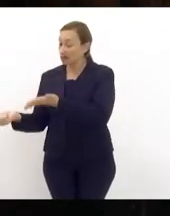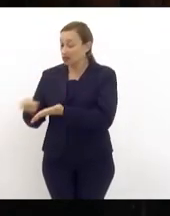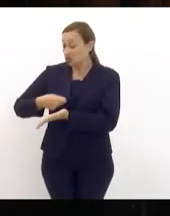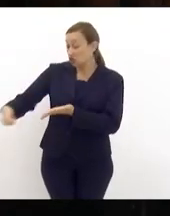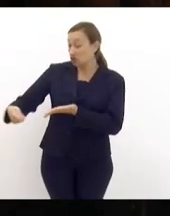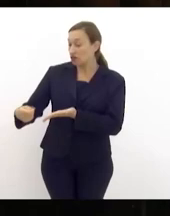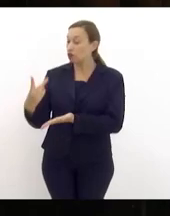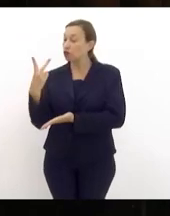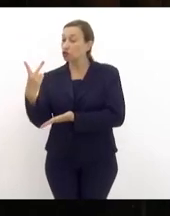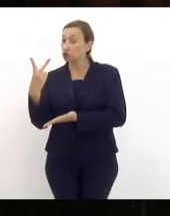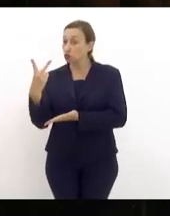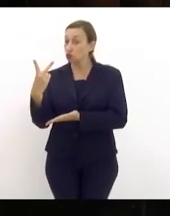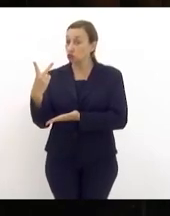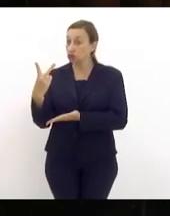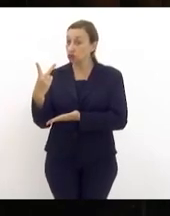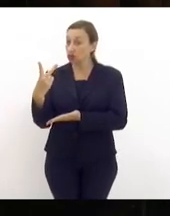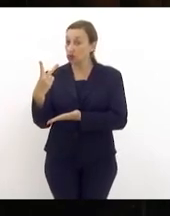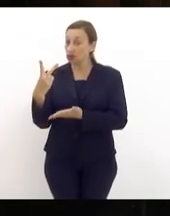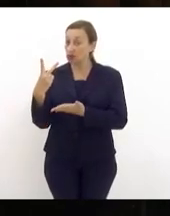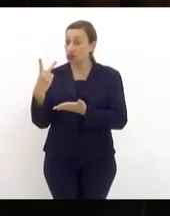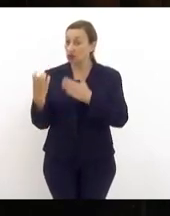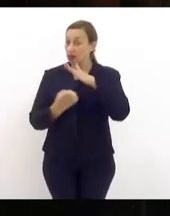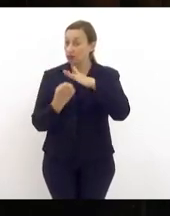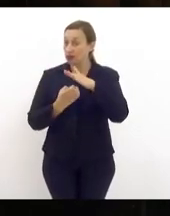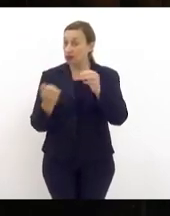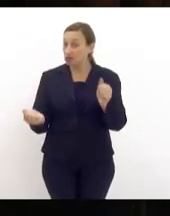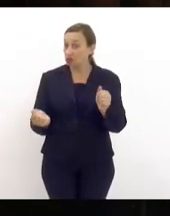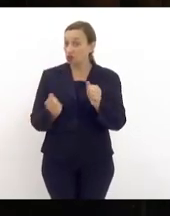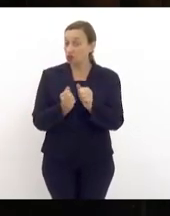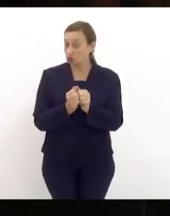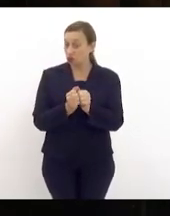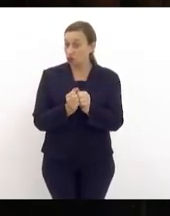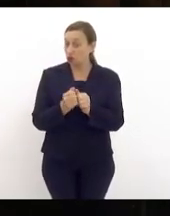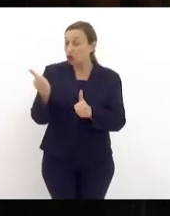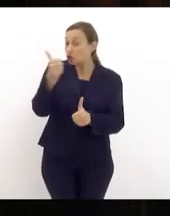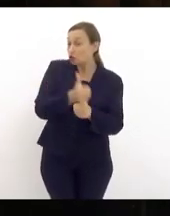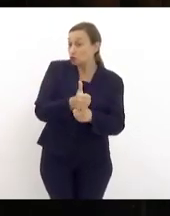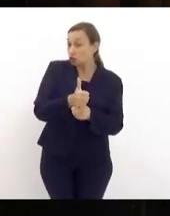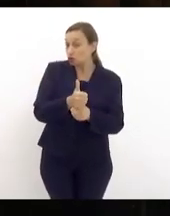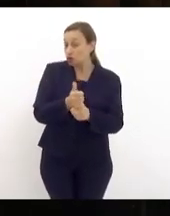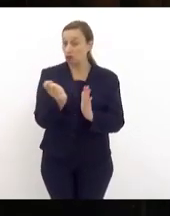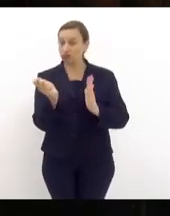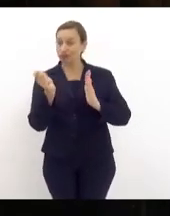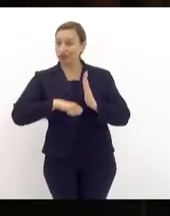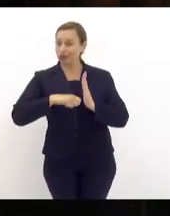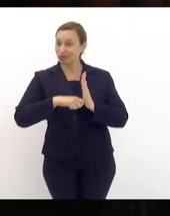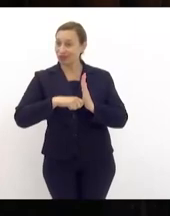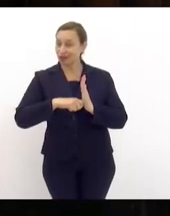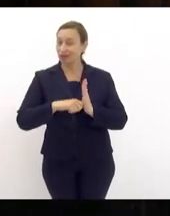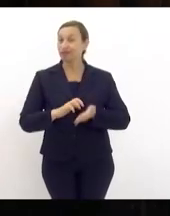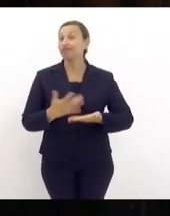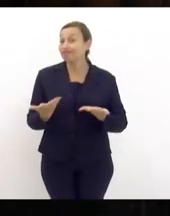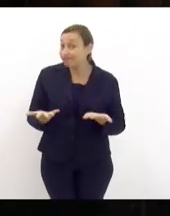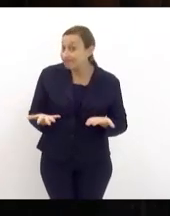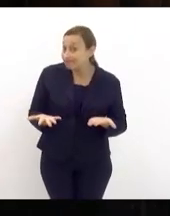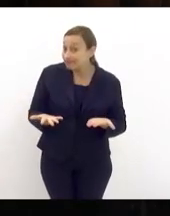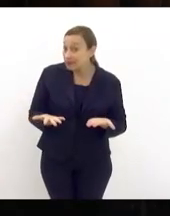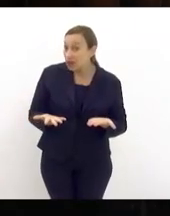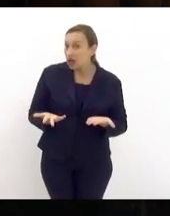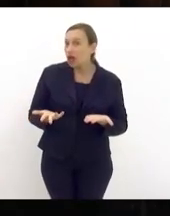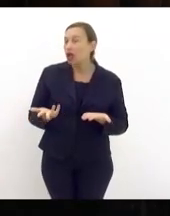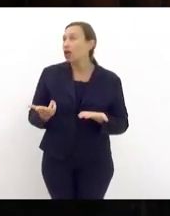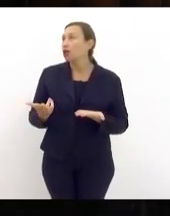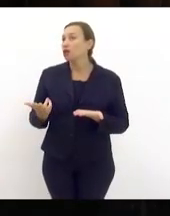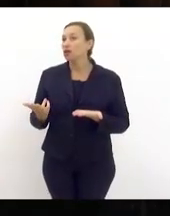duas distribuidoras no regime de substituição tributária. Então, elas não têm